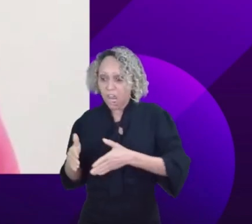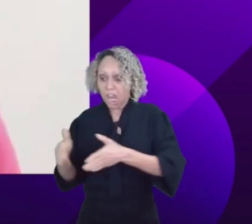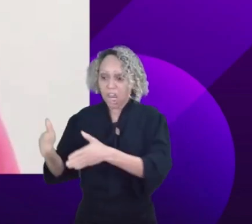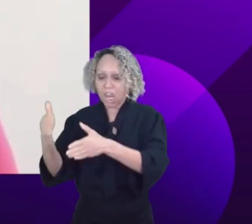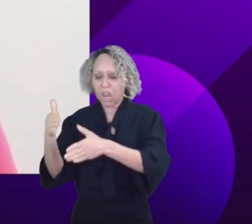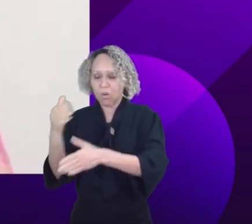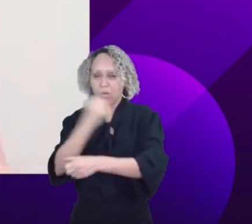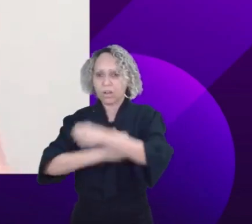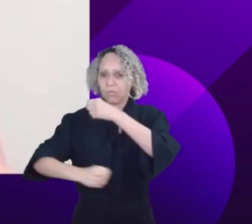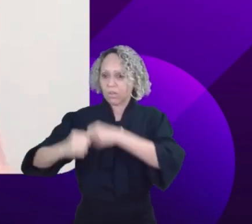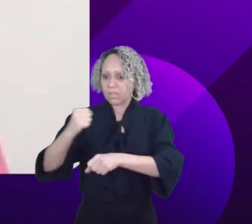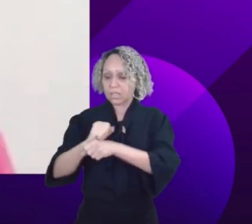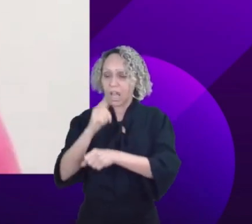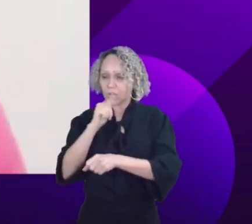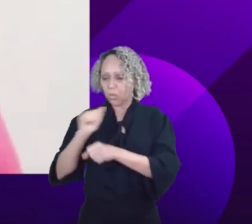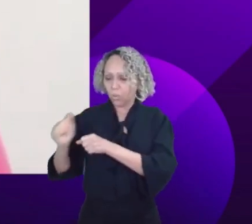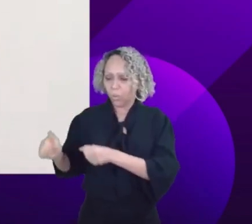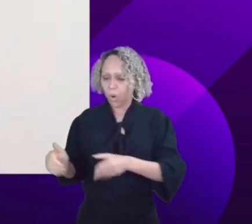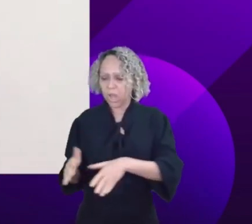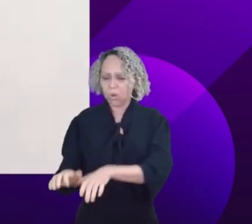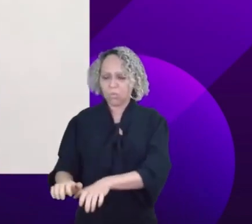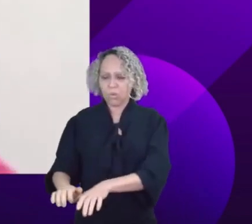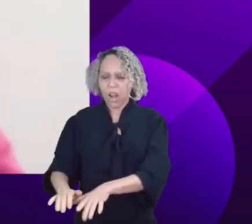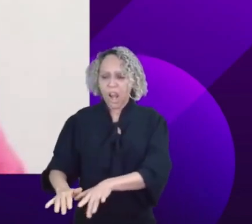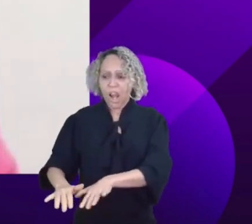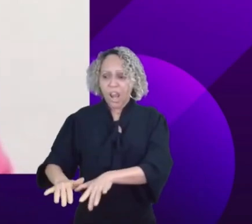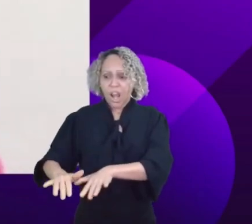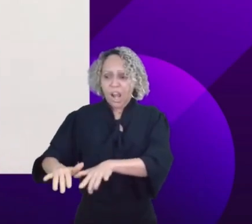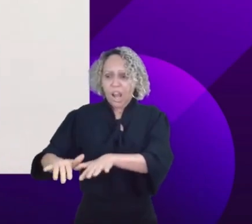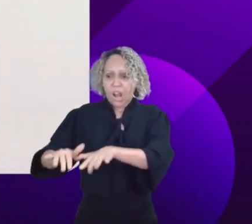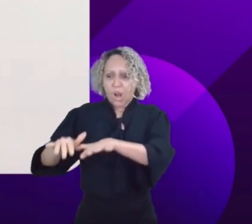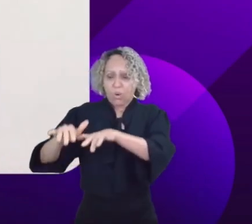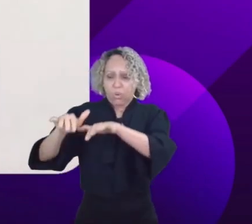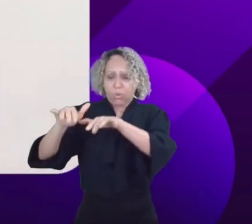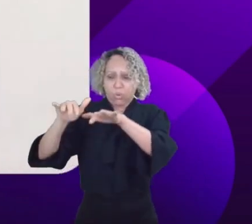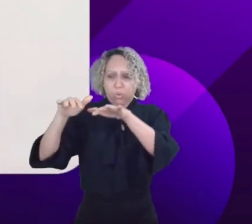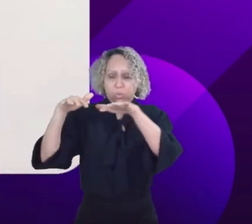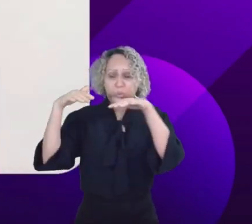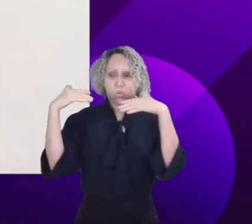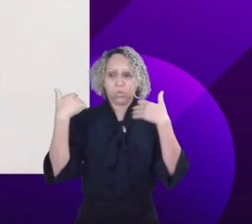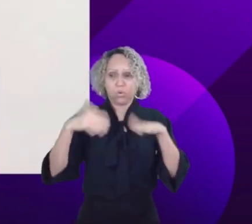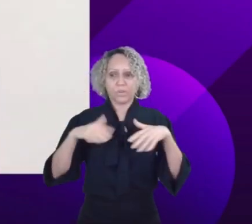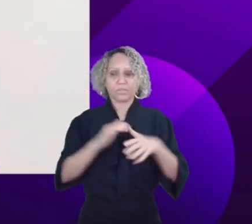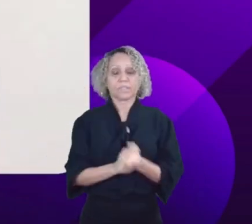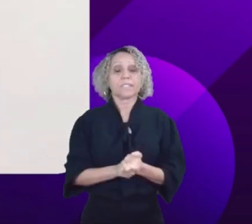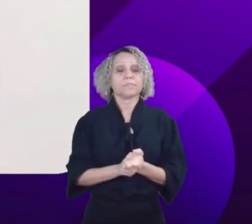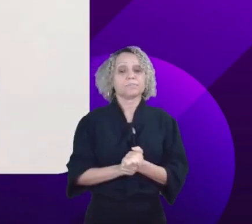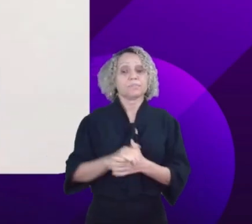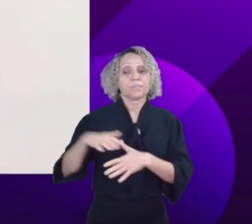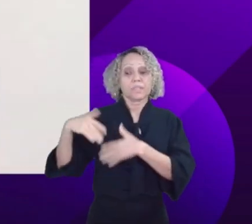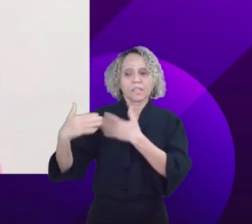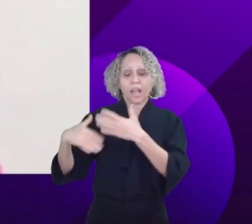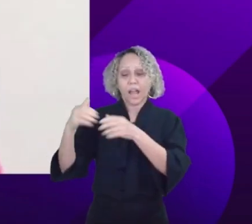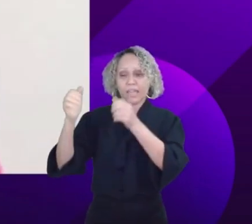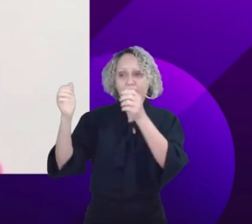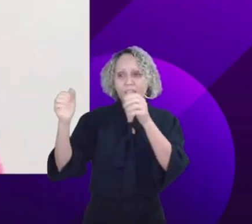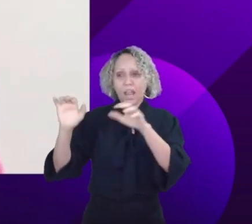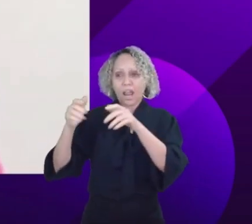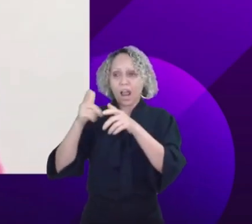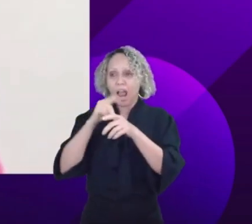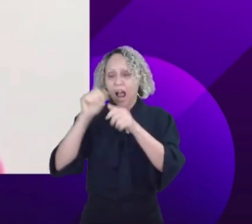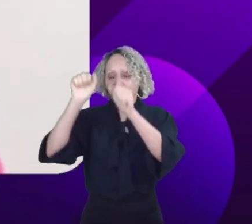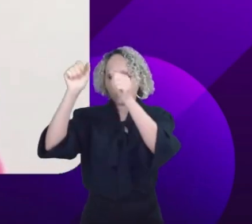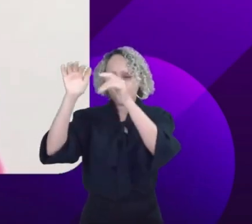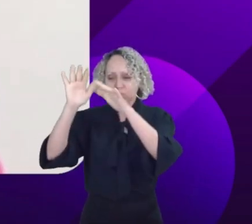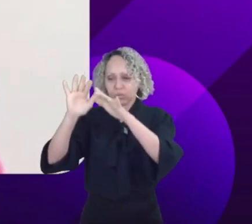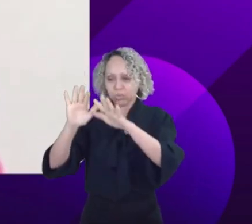né? E quando eles fazem a limpeza e depois os eventos de limpeza da cidade, eles acabaram investindo,